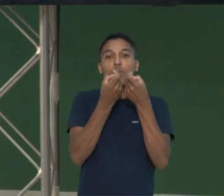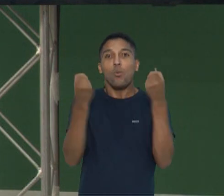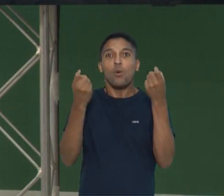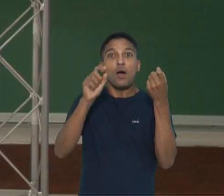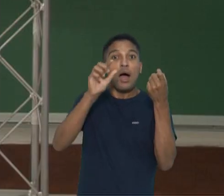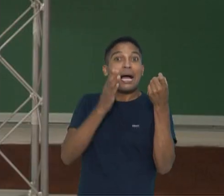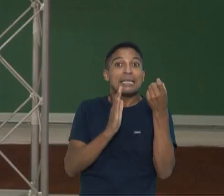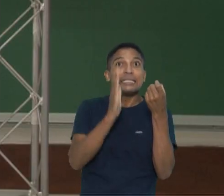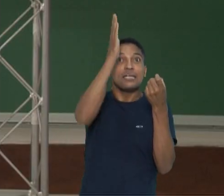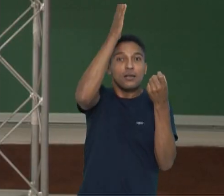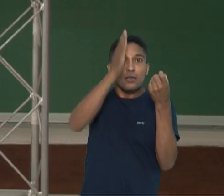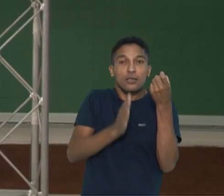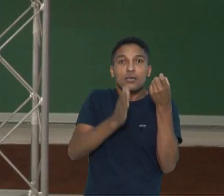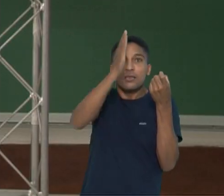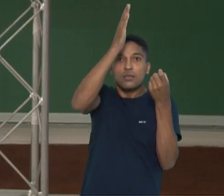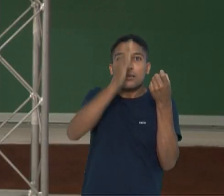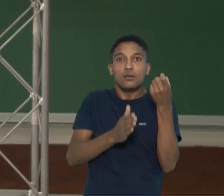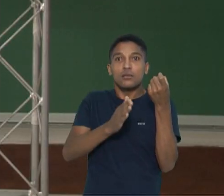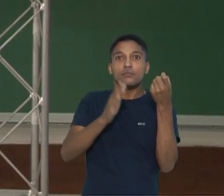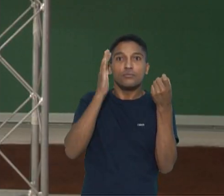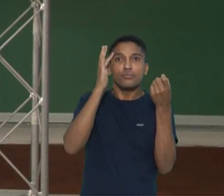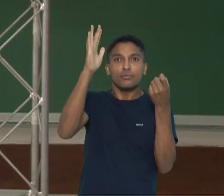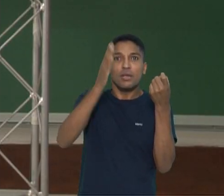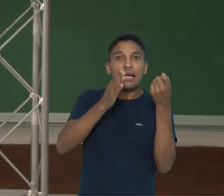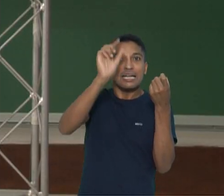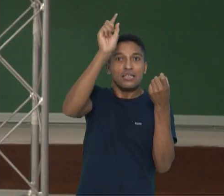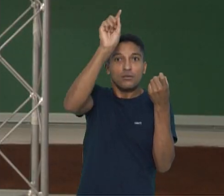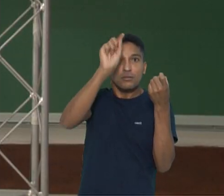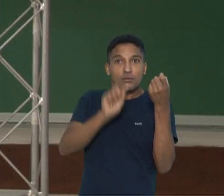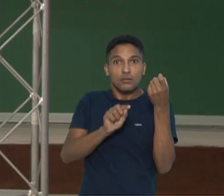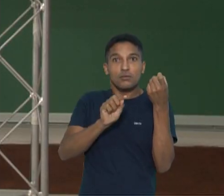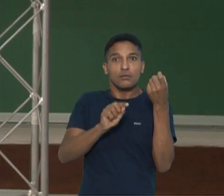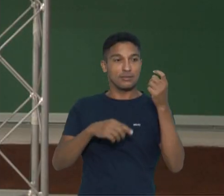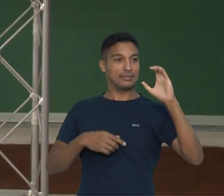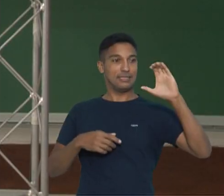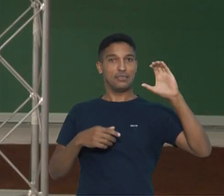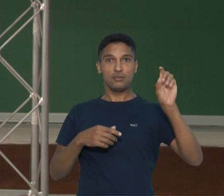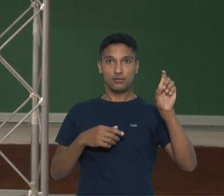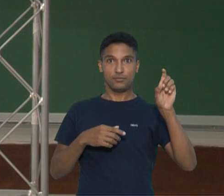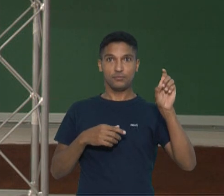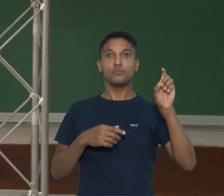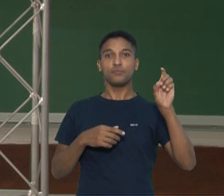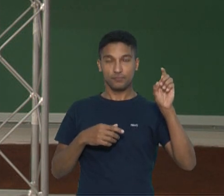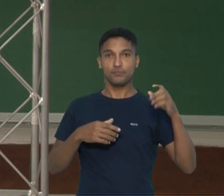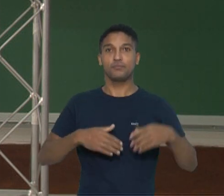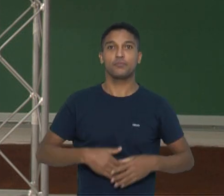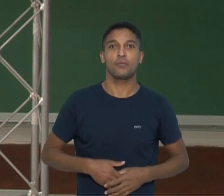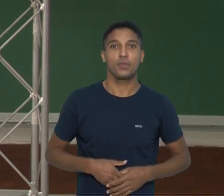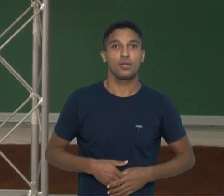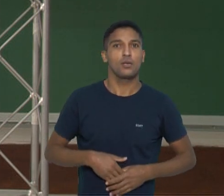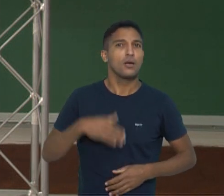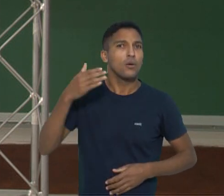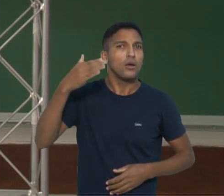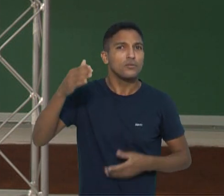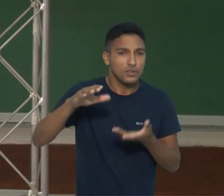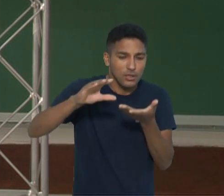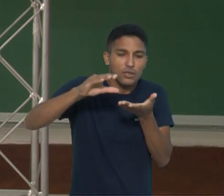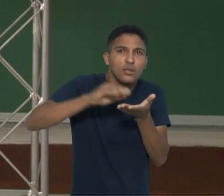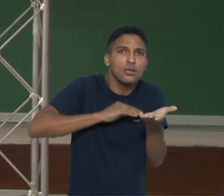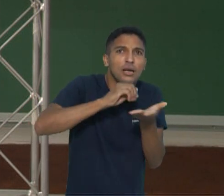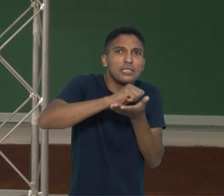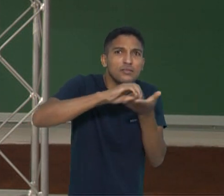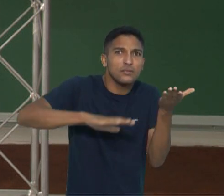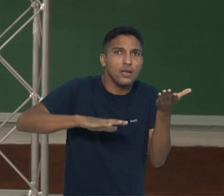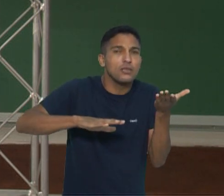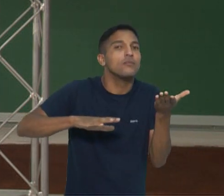eu sempre sugiro que quando você vai resolver um exercício, você comece anotando os dados que esse exercício está te